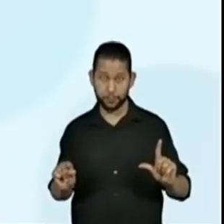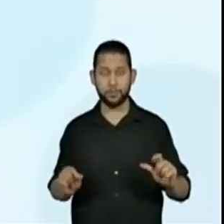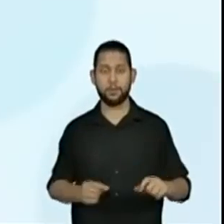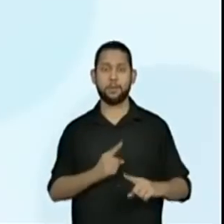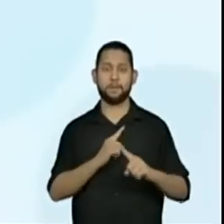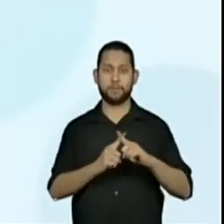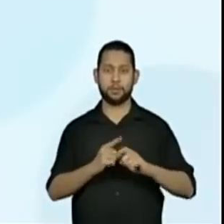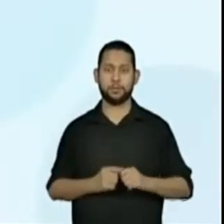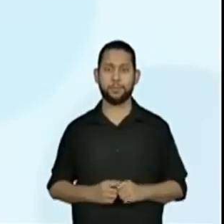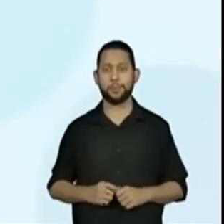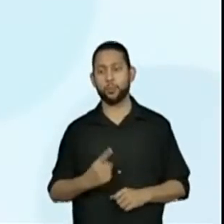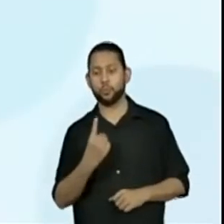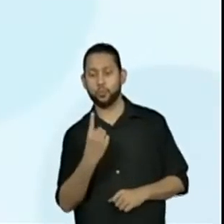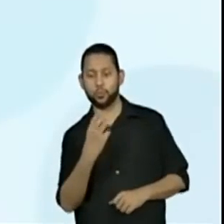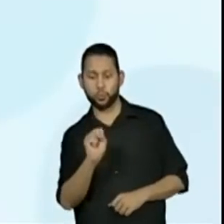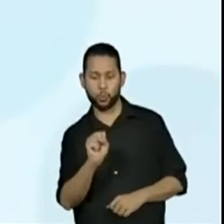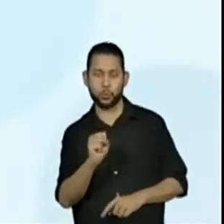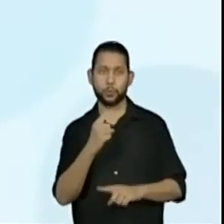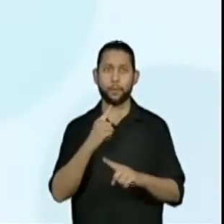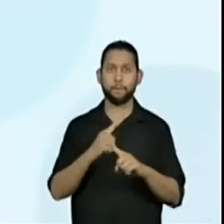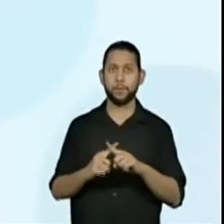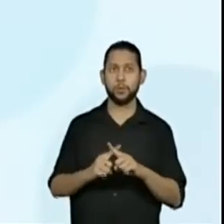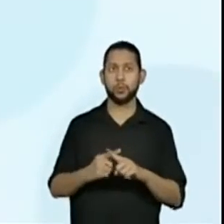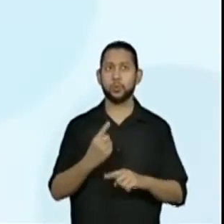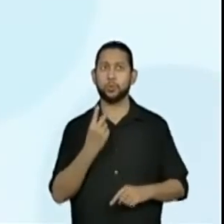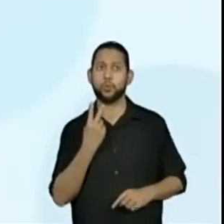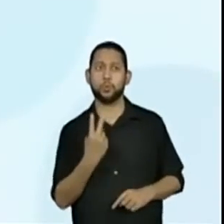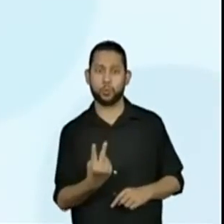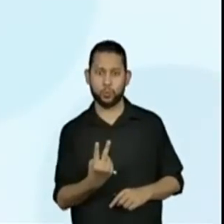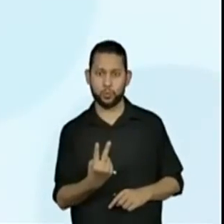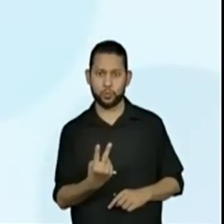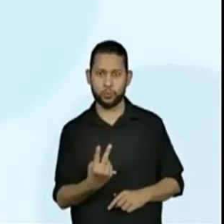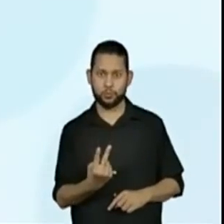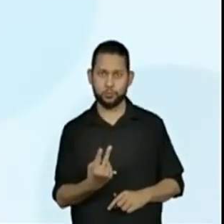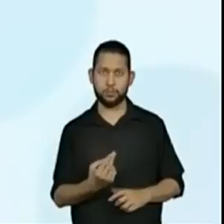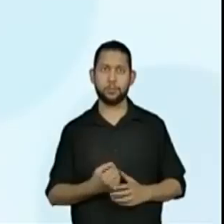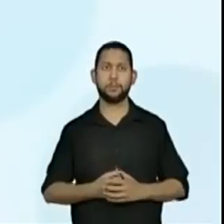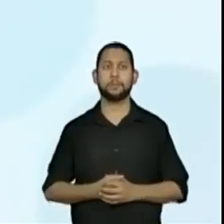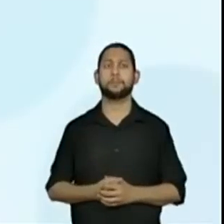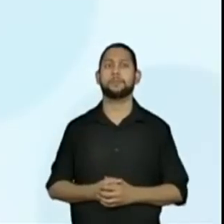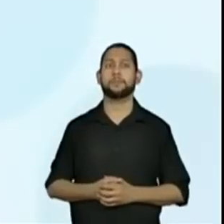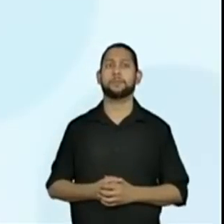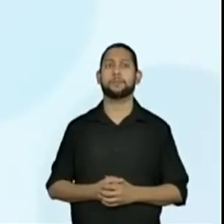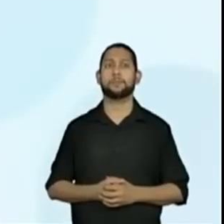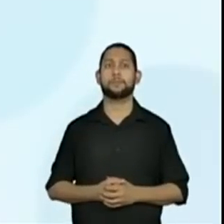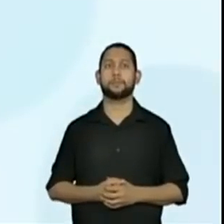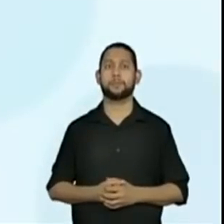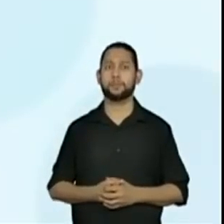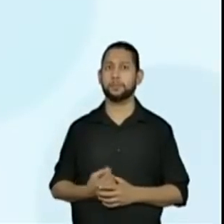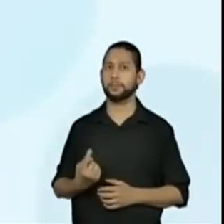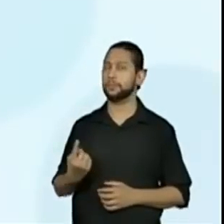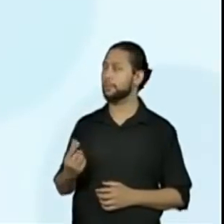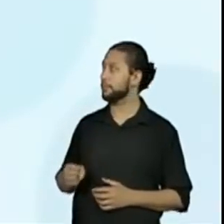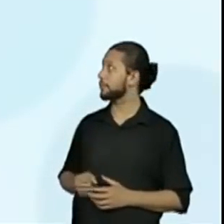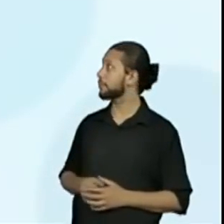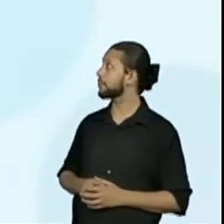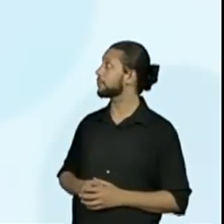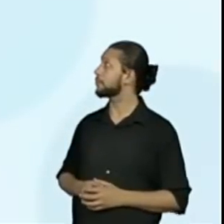18 m ve 2 18